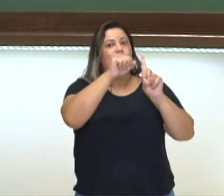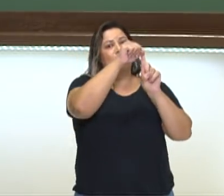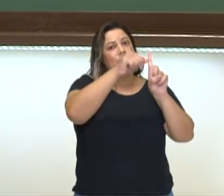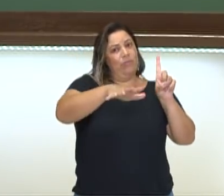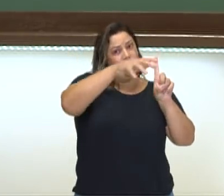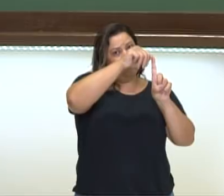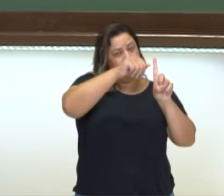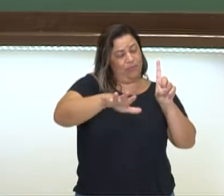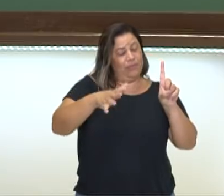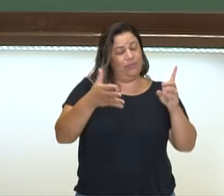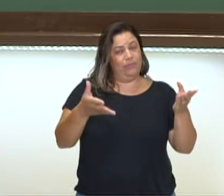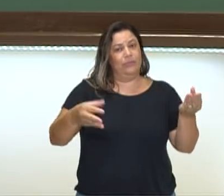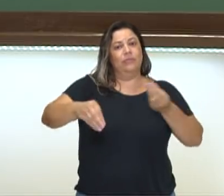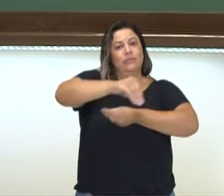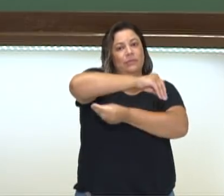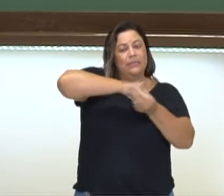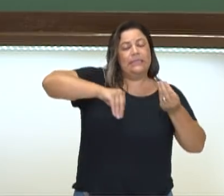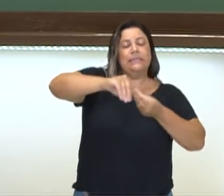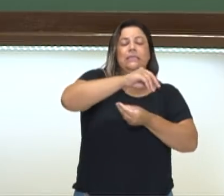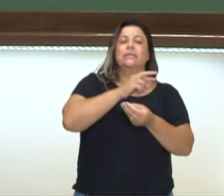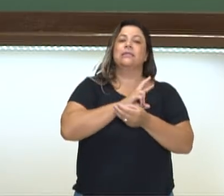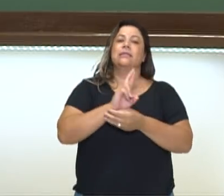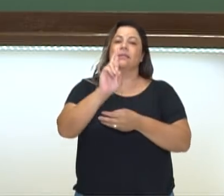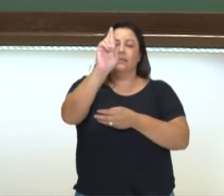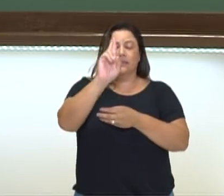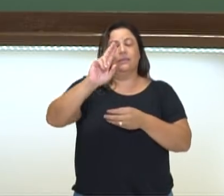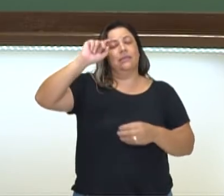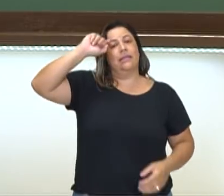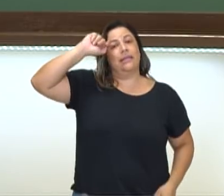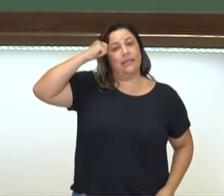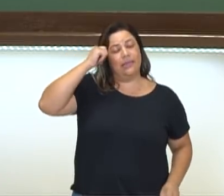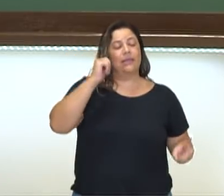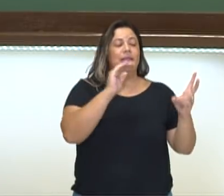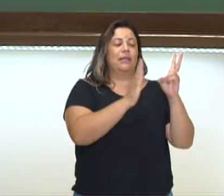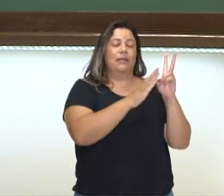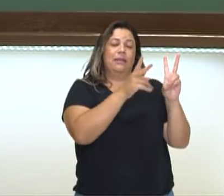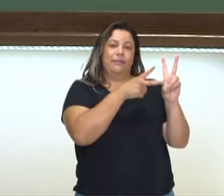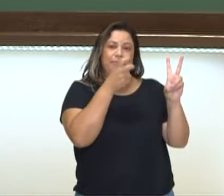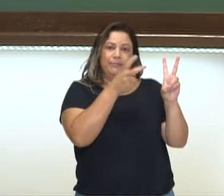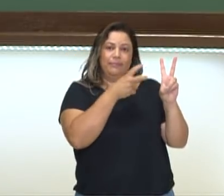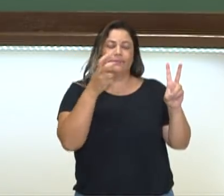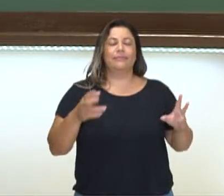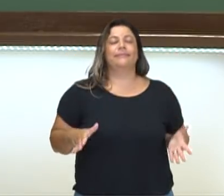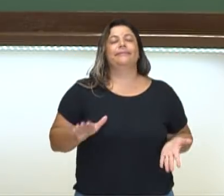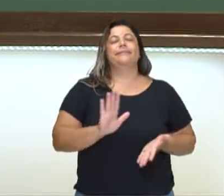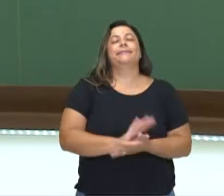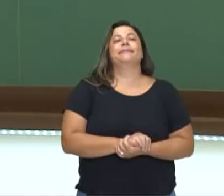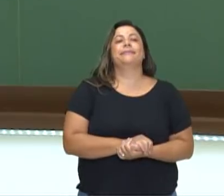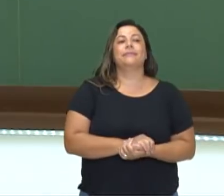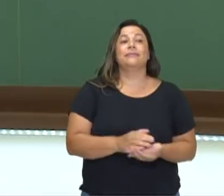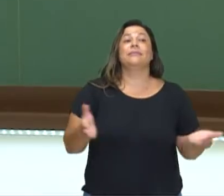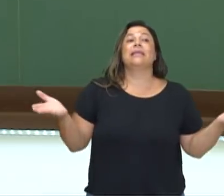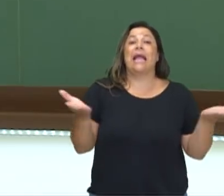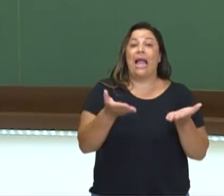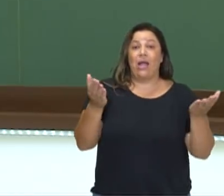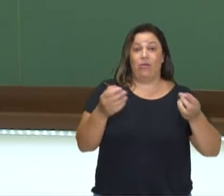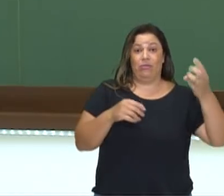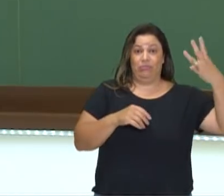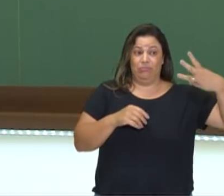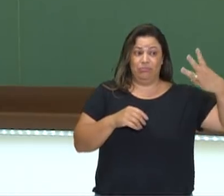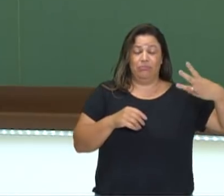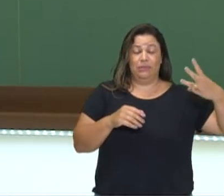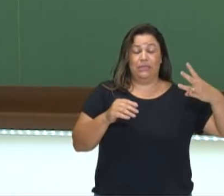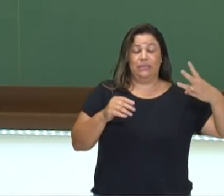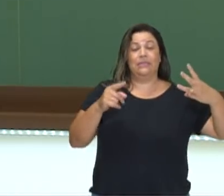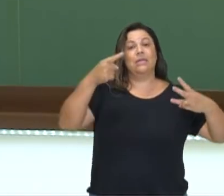agora englobando elementos da religiosidade africana e indígena. Bom, e vamos fazer o nosso terceiro e